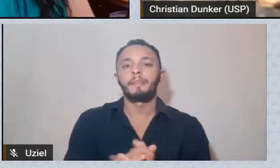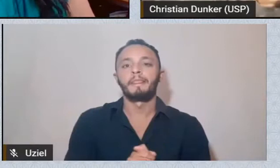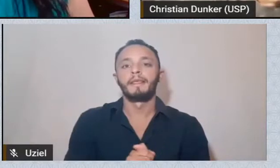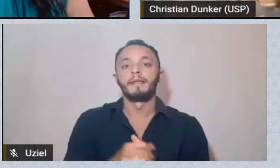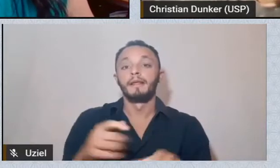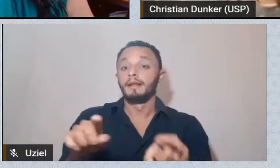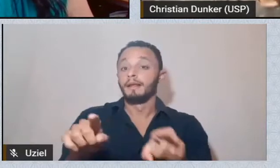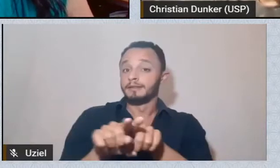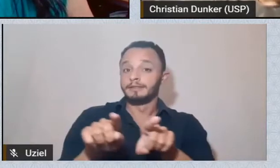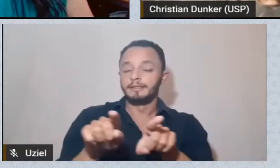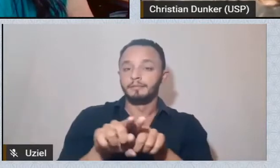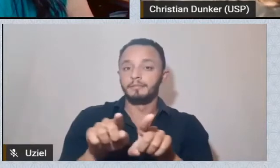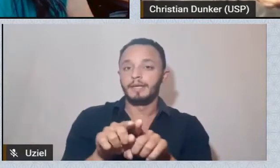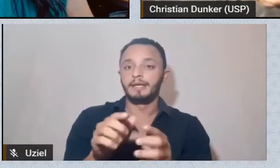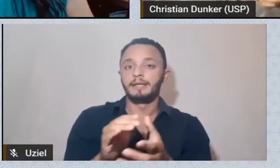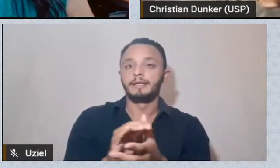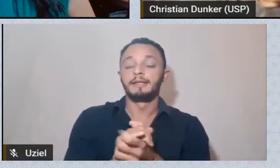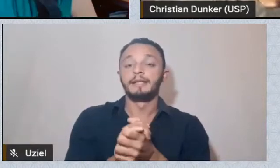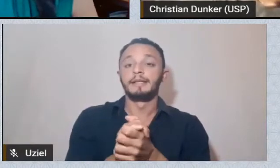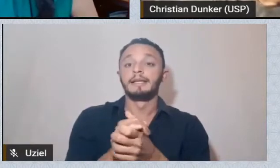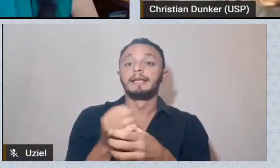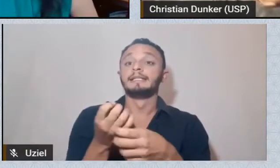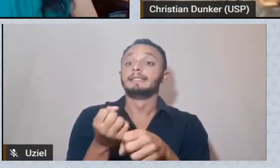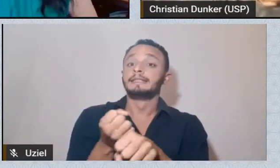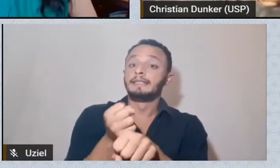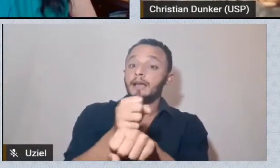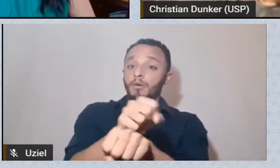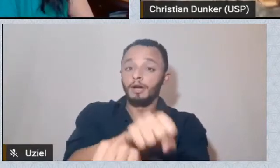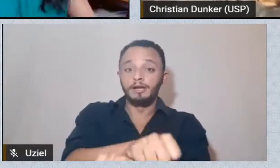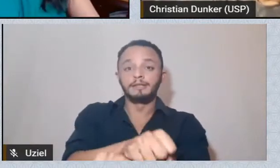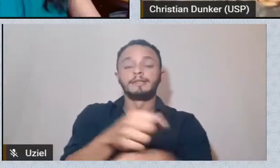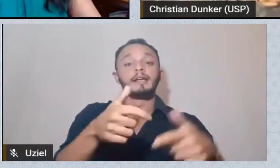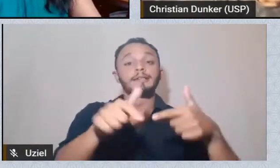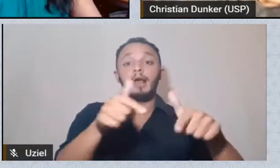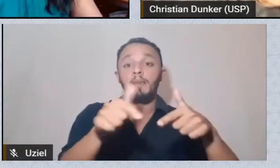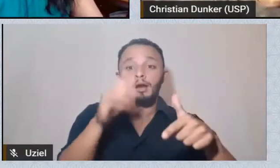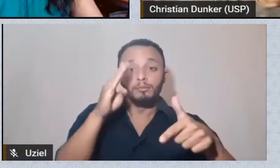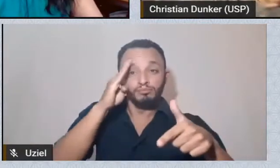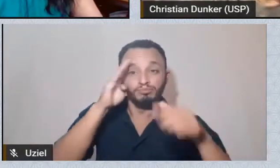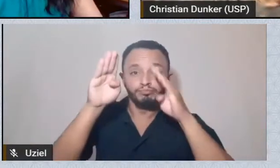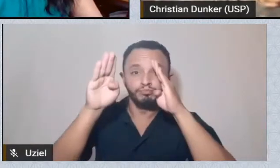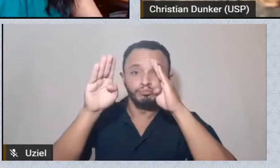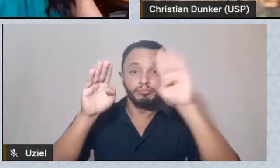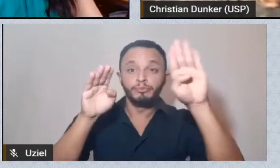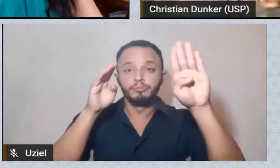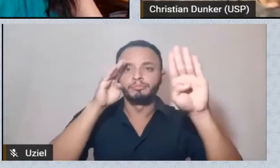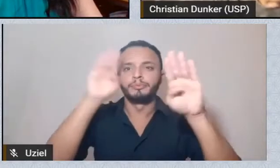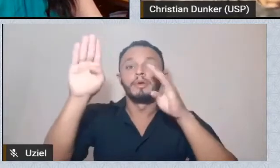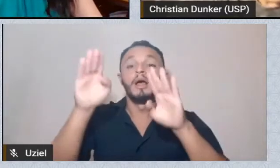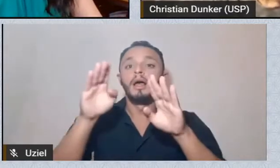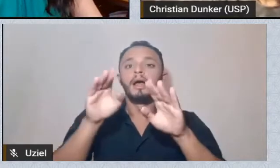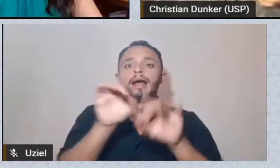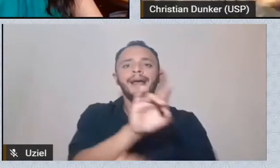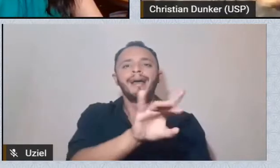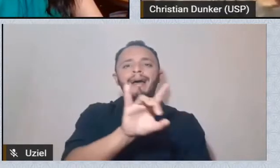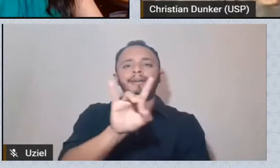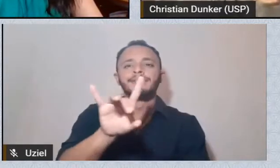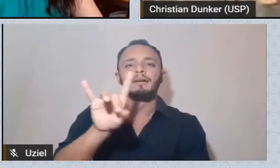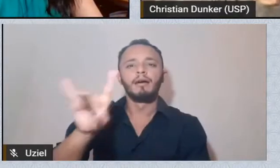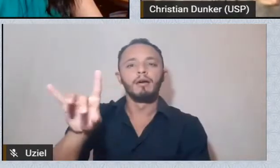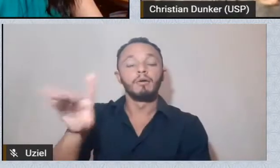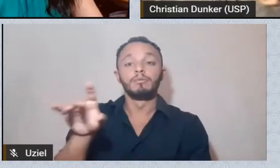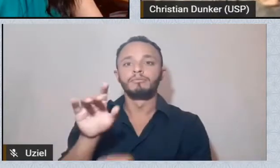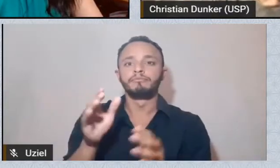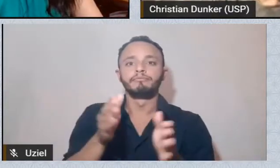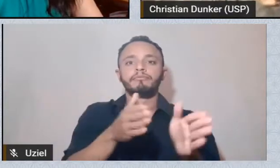e atividades fundamentais, cada um teve que encontrar o seu jeito para ter uma